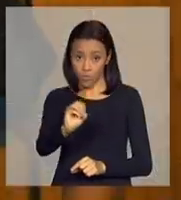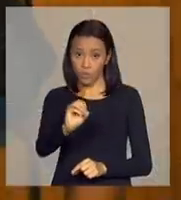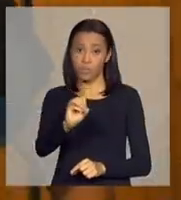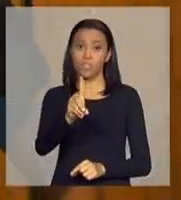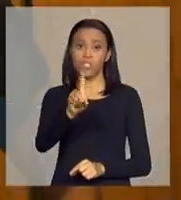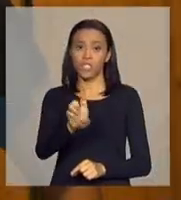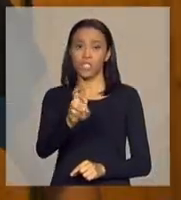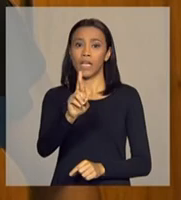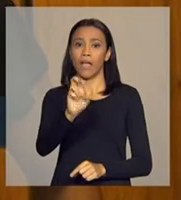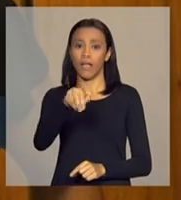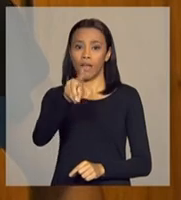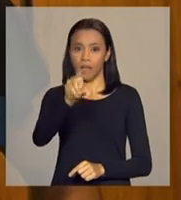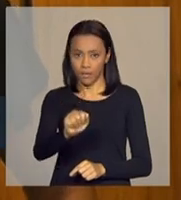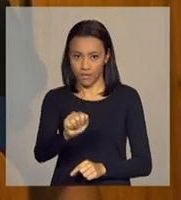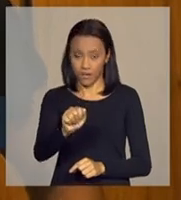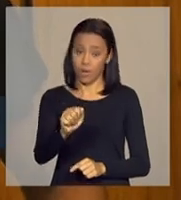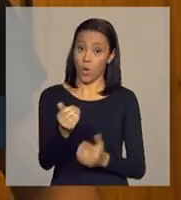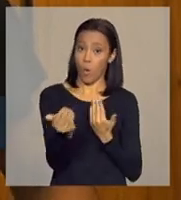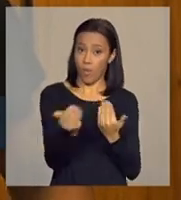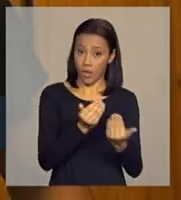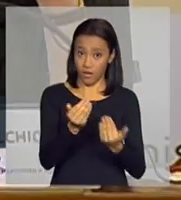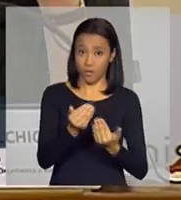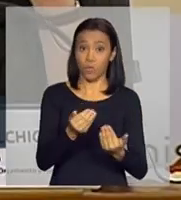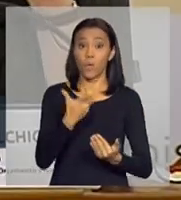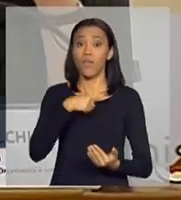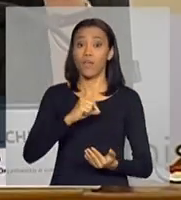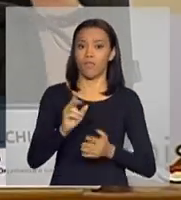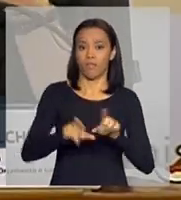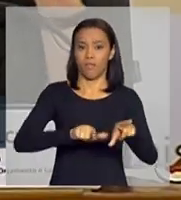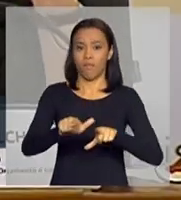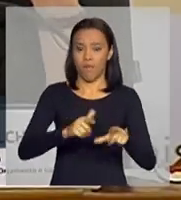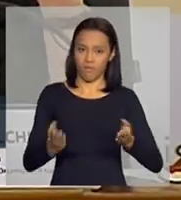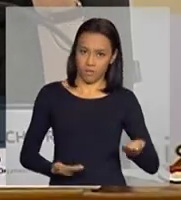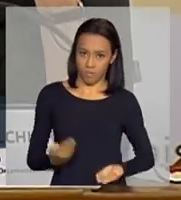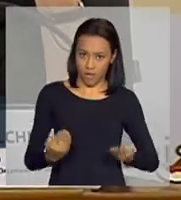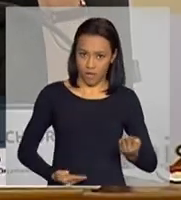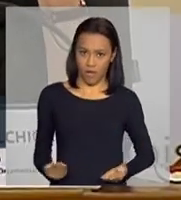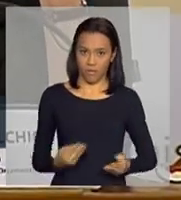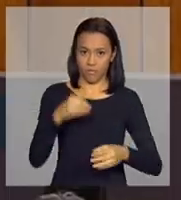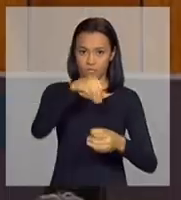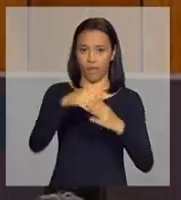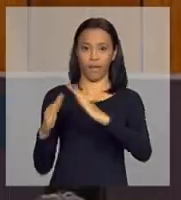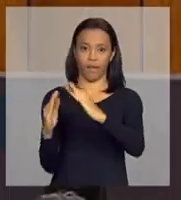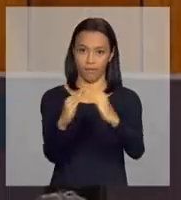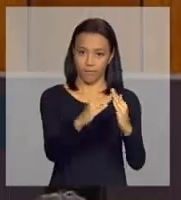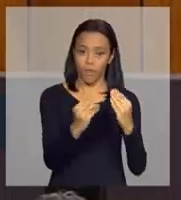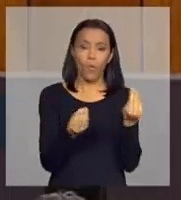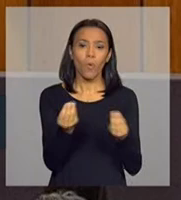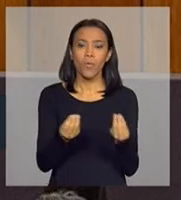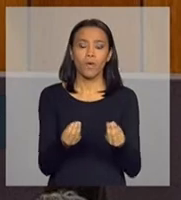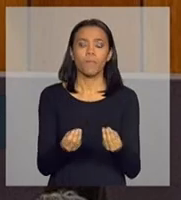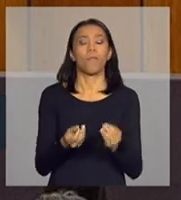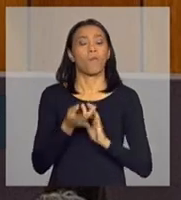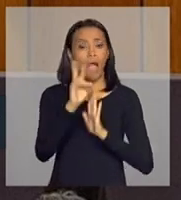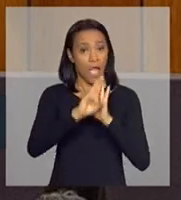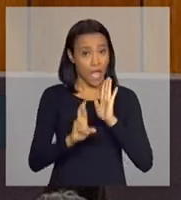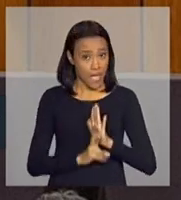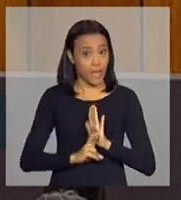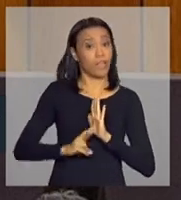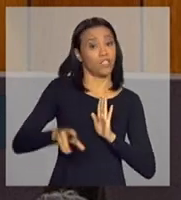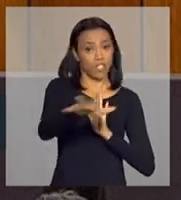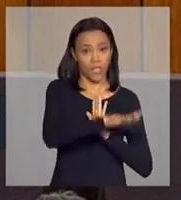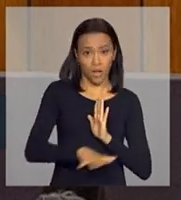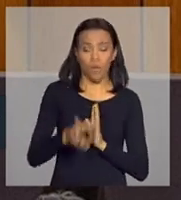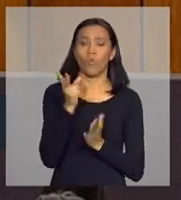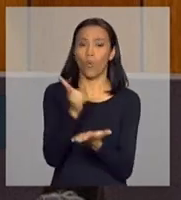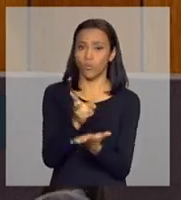em relação ao doméstico se não tem não não estou não sendo mantido a regra atual geral é